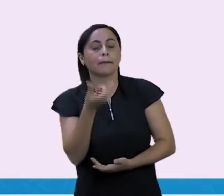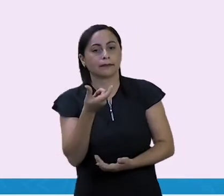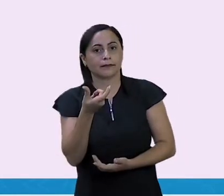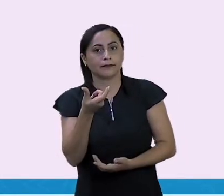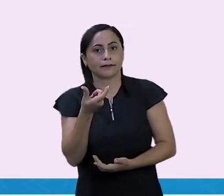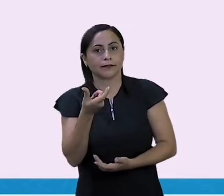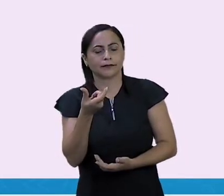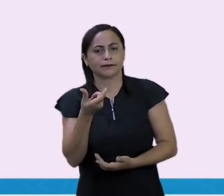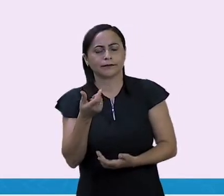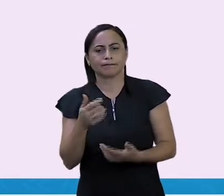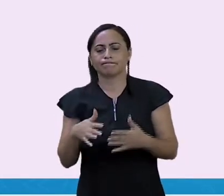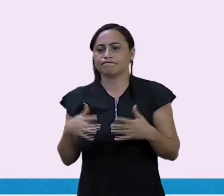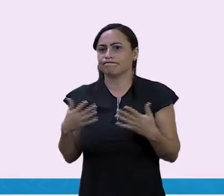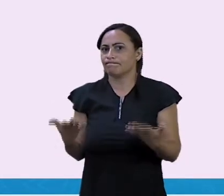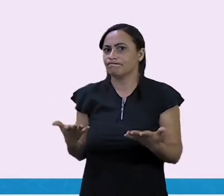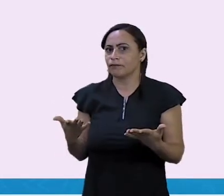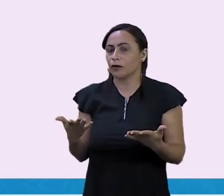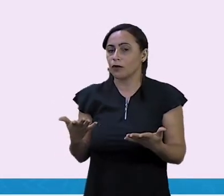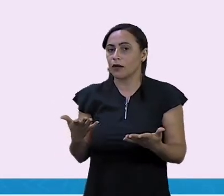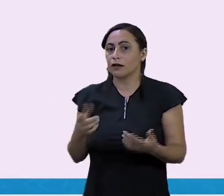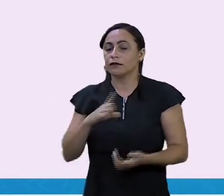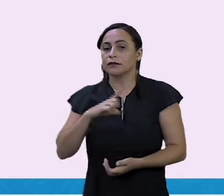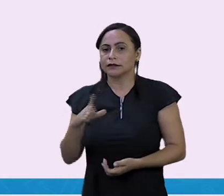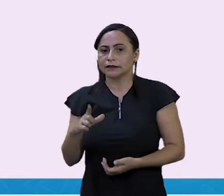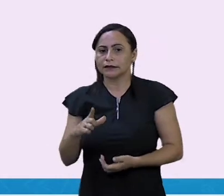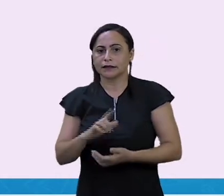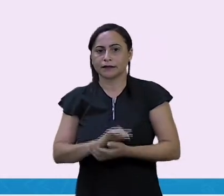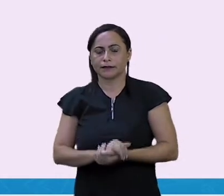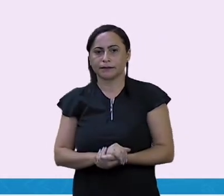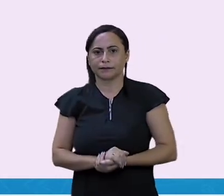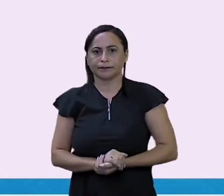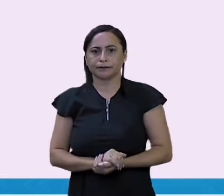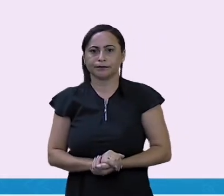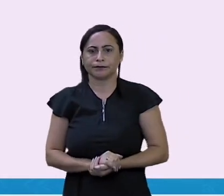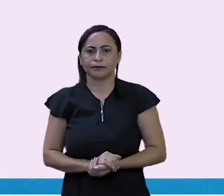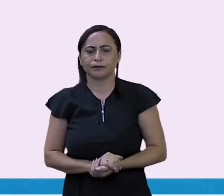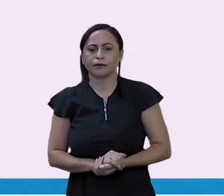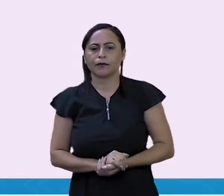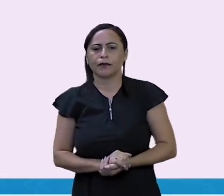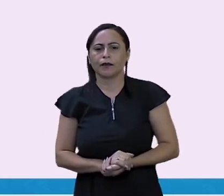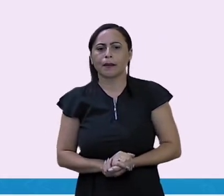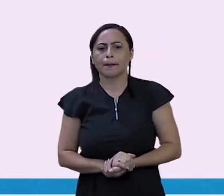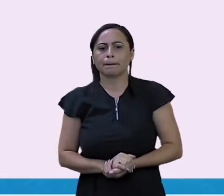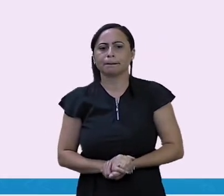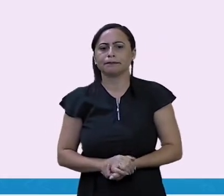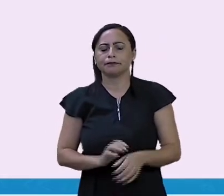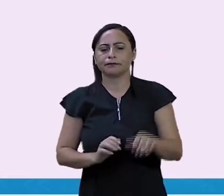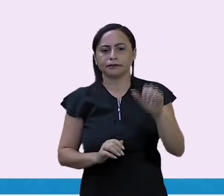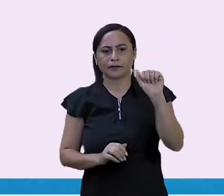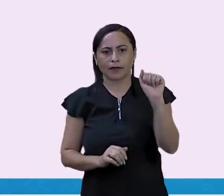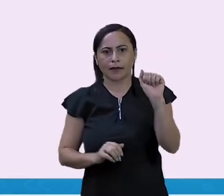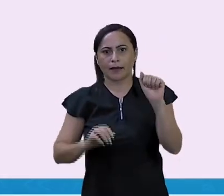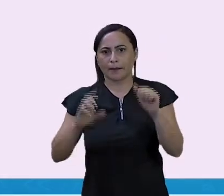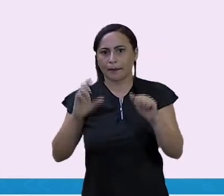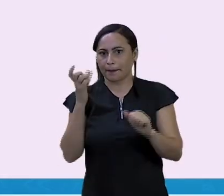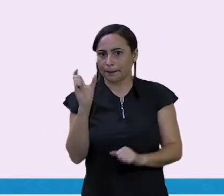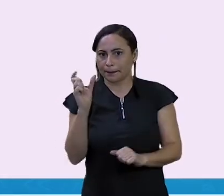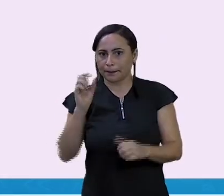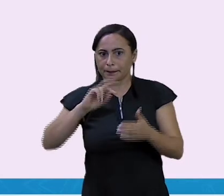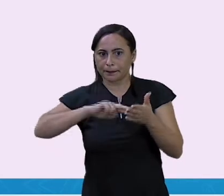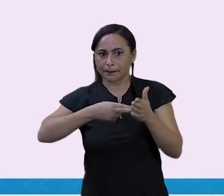Onde que eu encontro o efeito polissêmico? Na palavra parafuso,